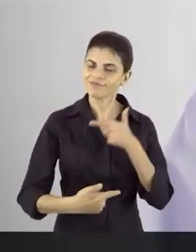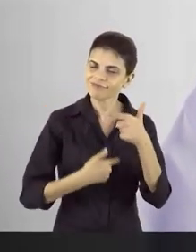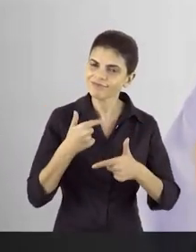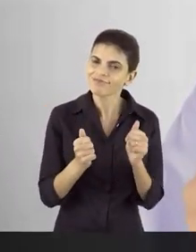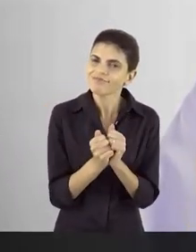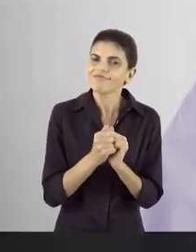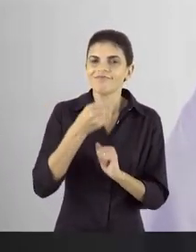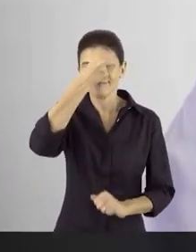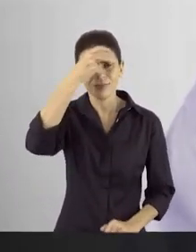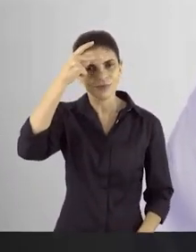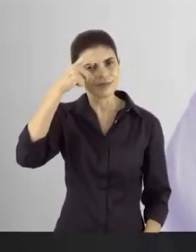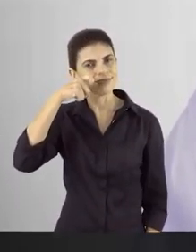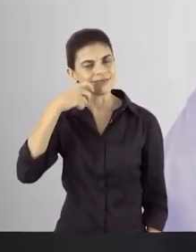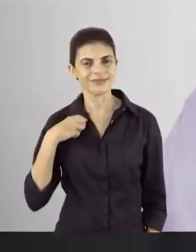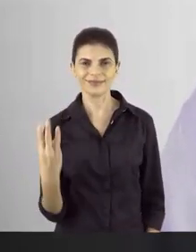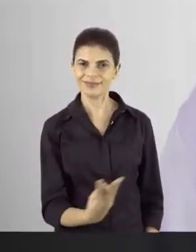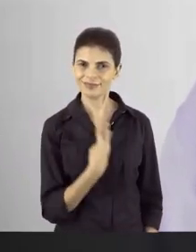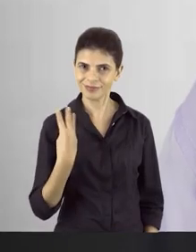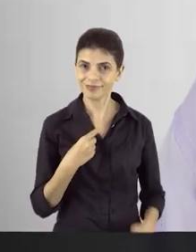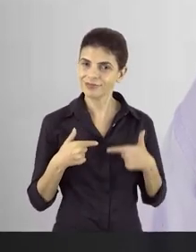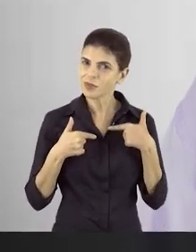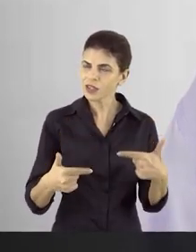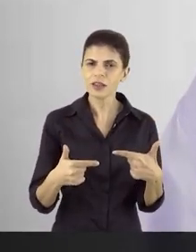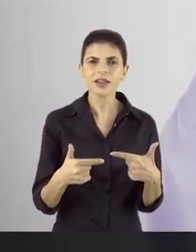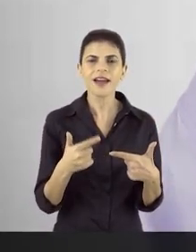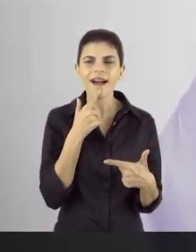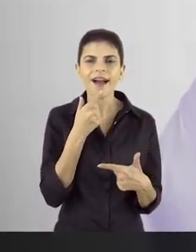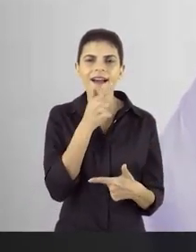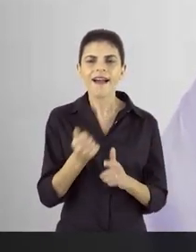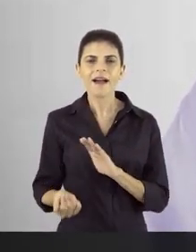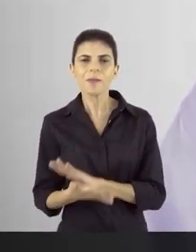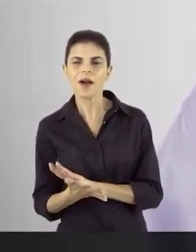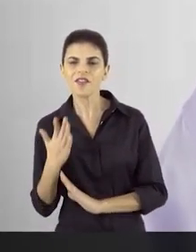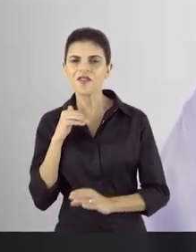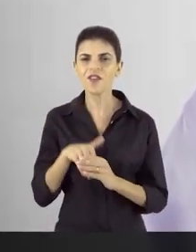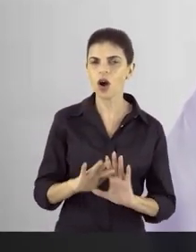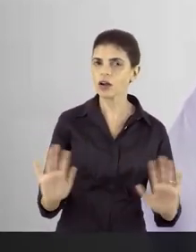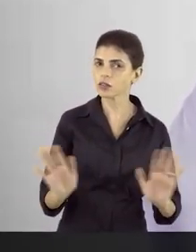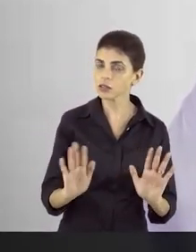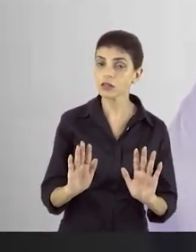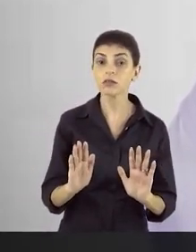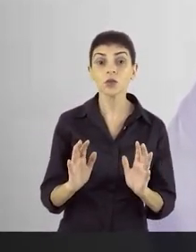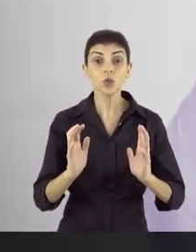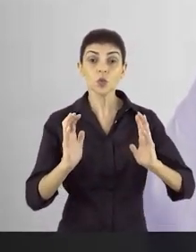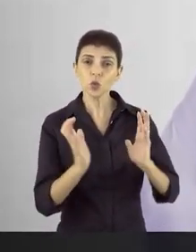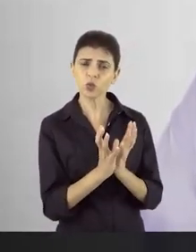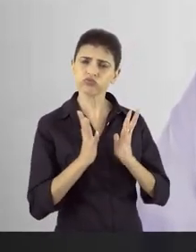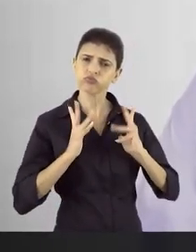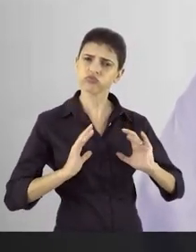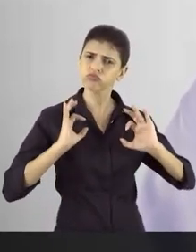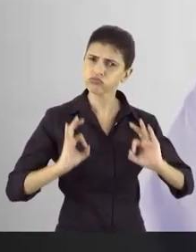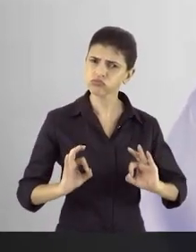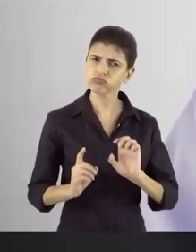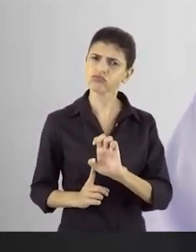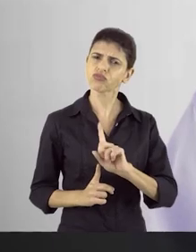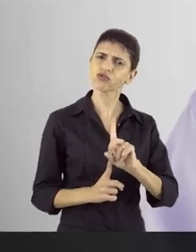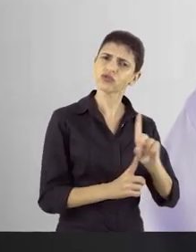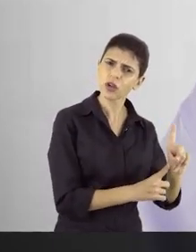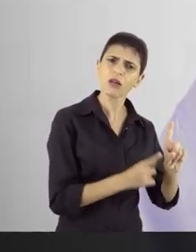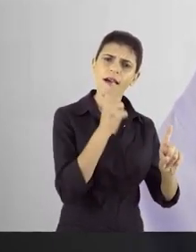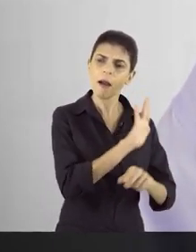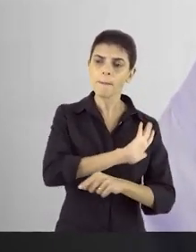juntos. Luiz, eu e você. Não seja refém do voto inútil. Precisamos de uma chapa conservadora e de direita capaz de